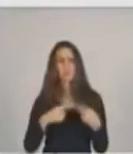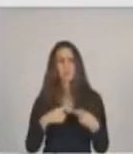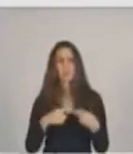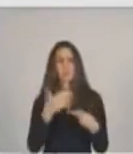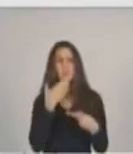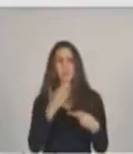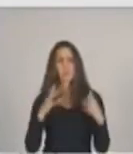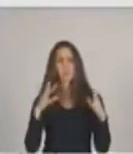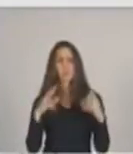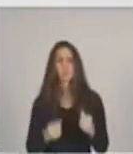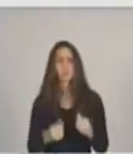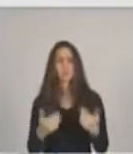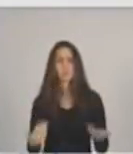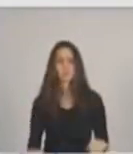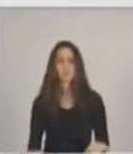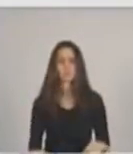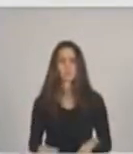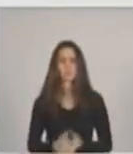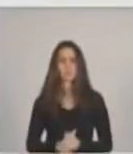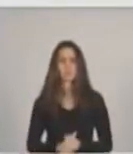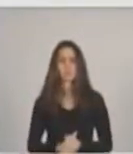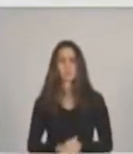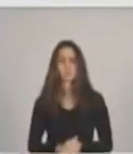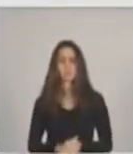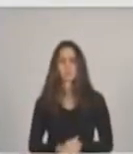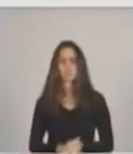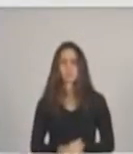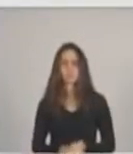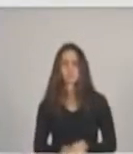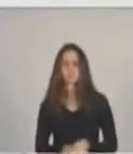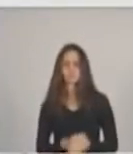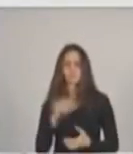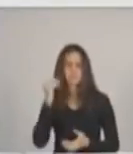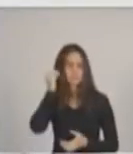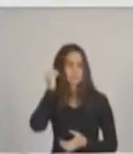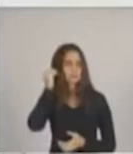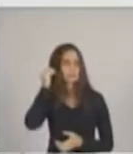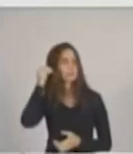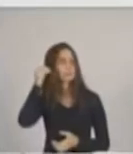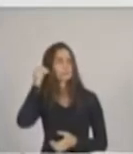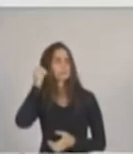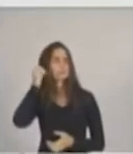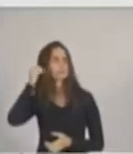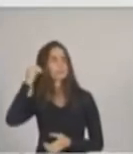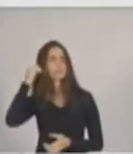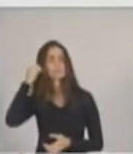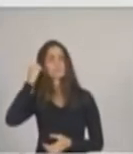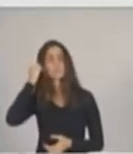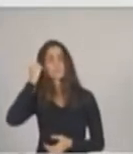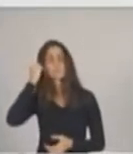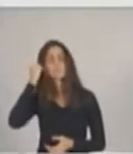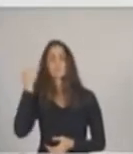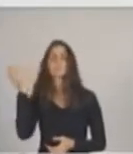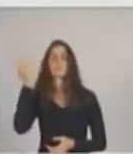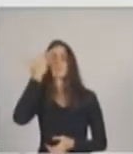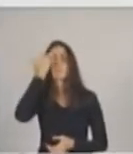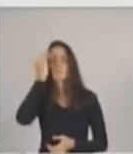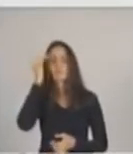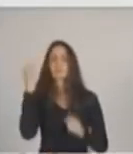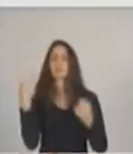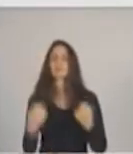total. O motivo aqui é que a óbvio se tem embaralhos nesse momento da discussão. Eu só acho que a gente precisa